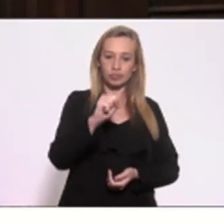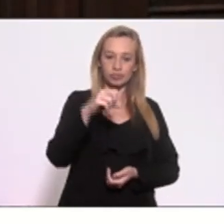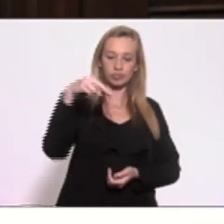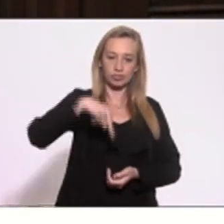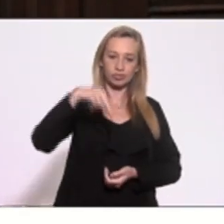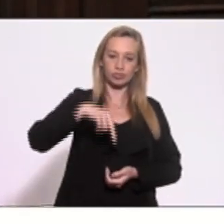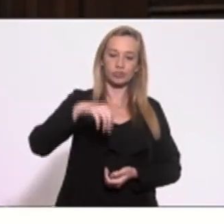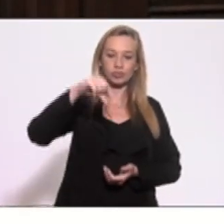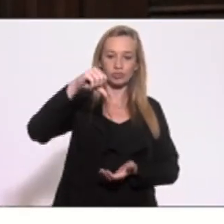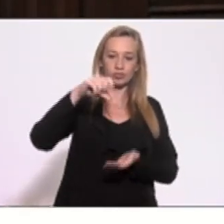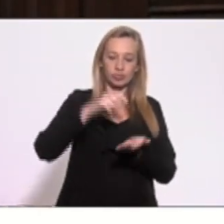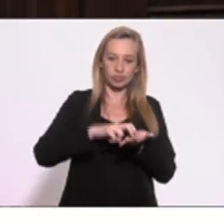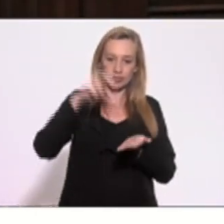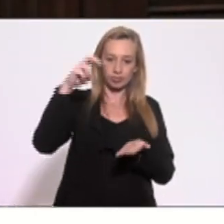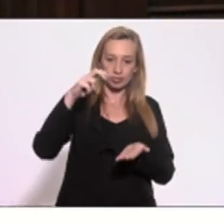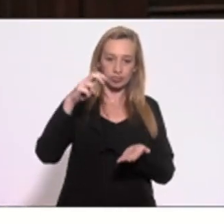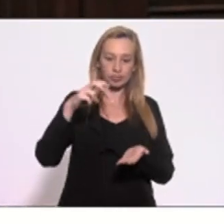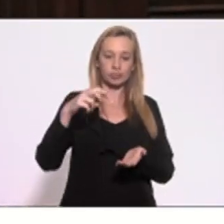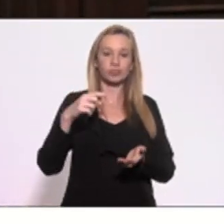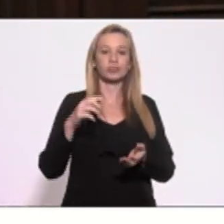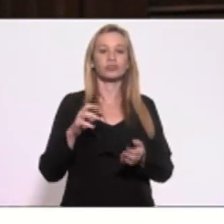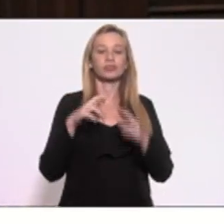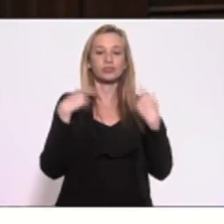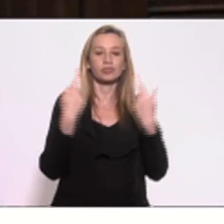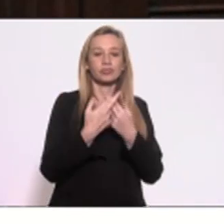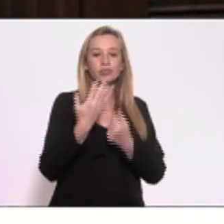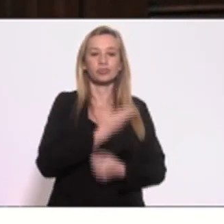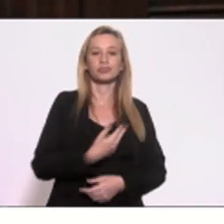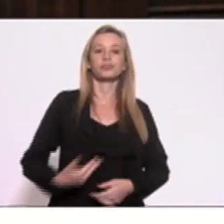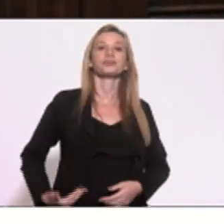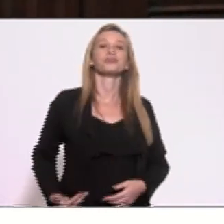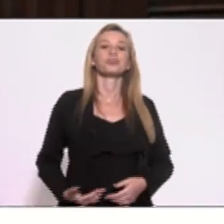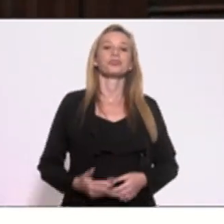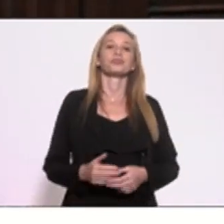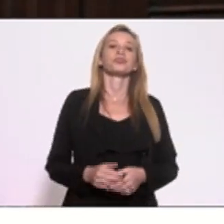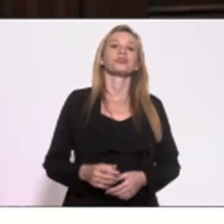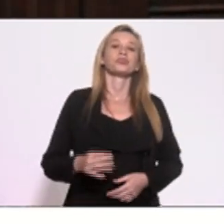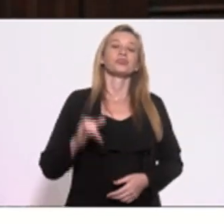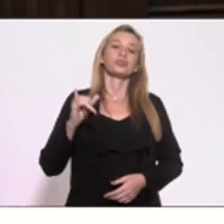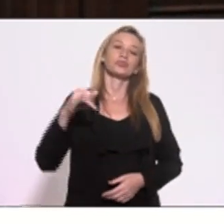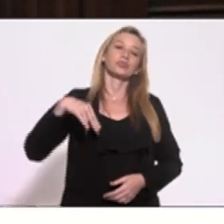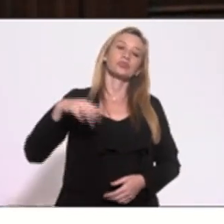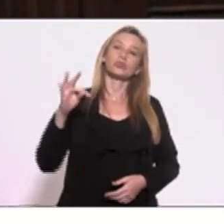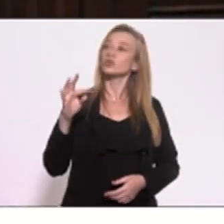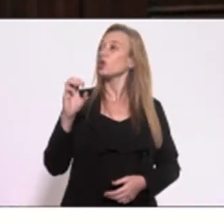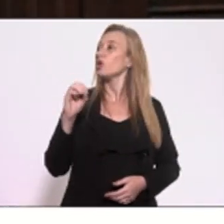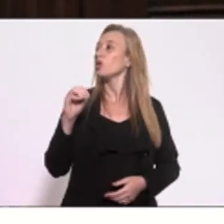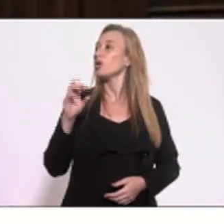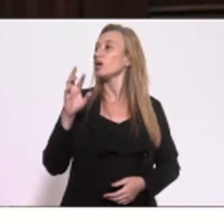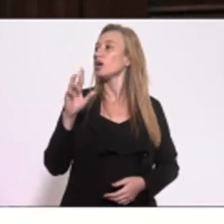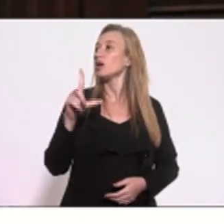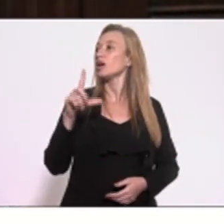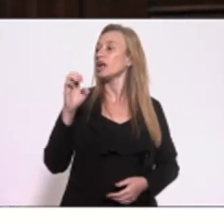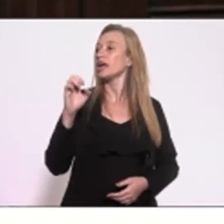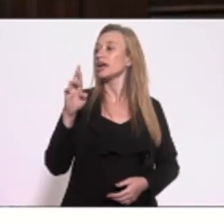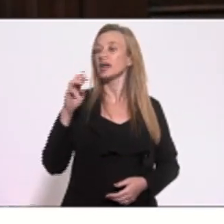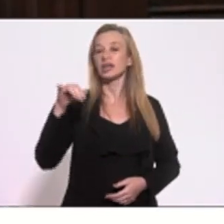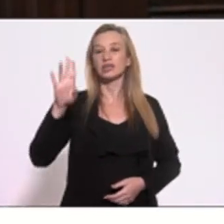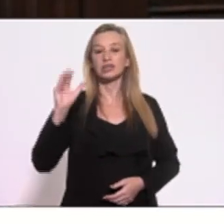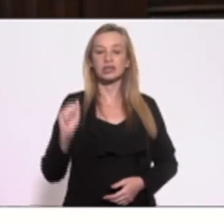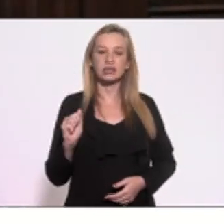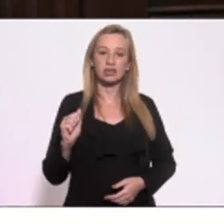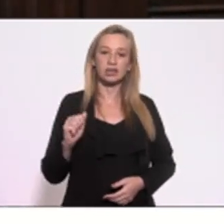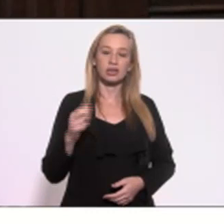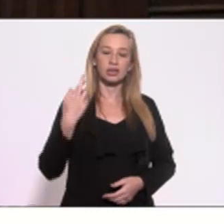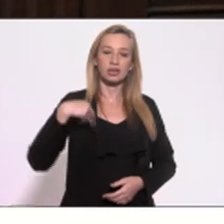às 9 horas da manhã, numa audiência pública sobre intolerância religiosa, que vai ser realizada na rua